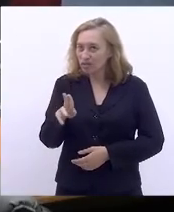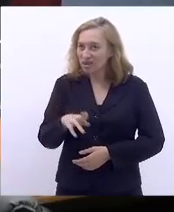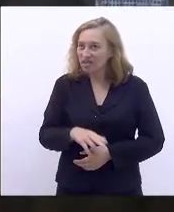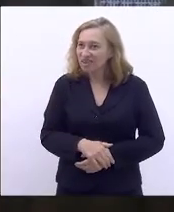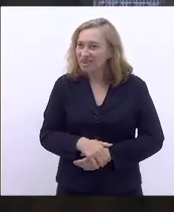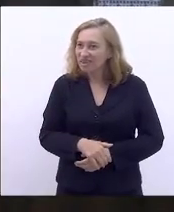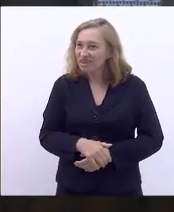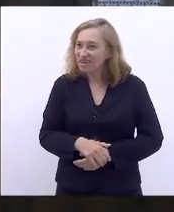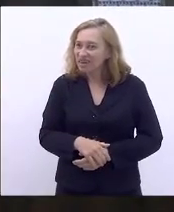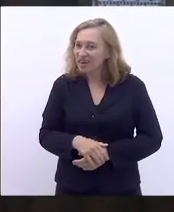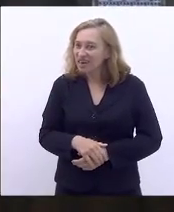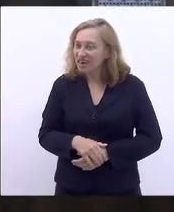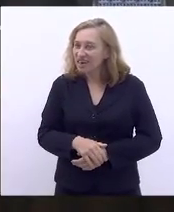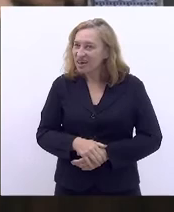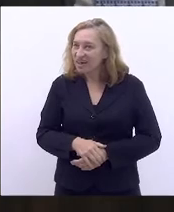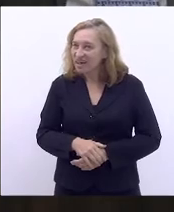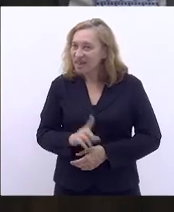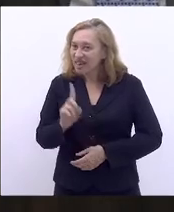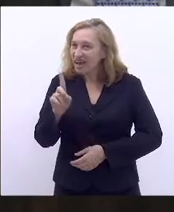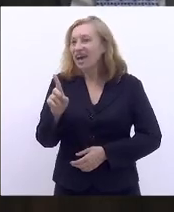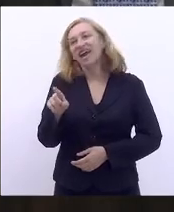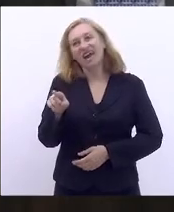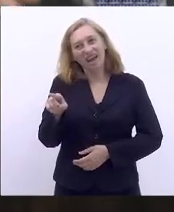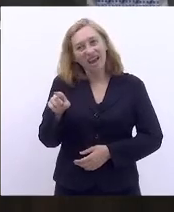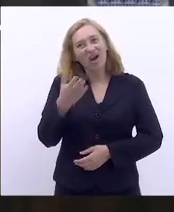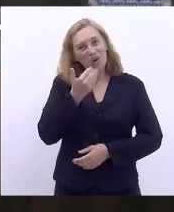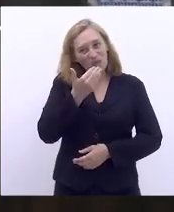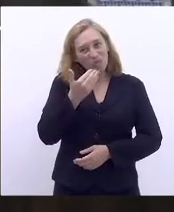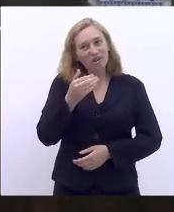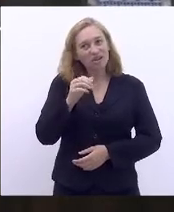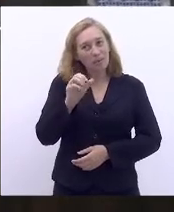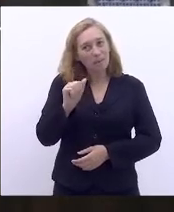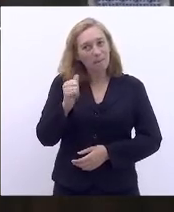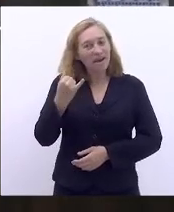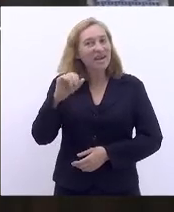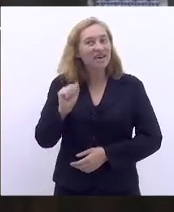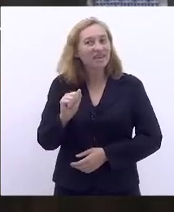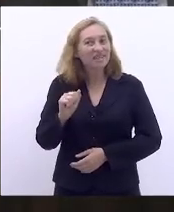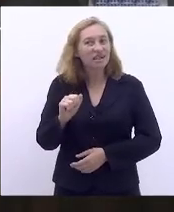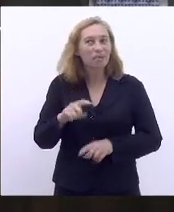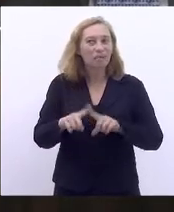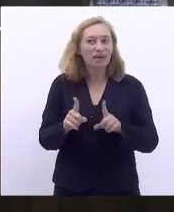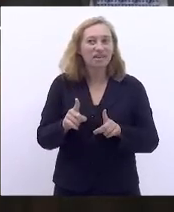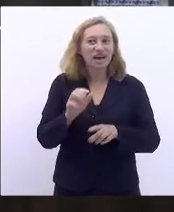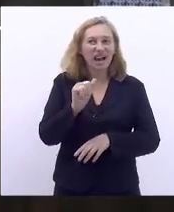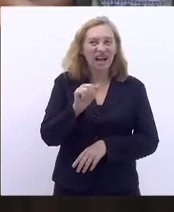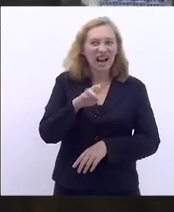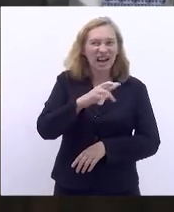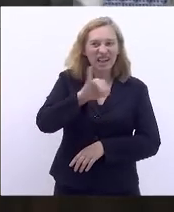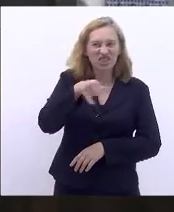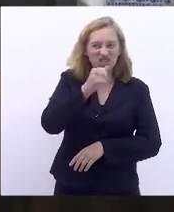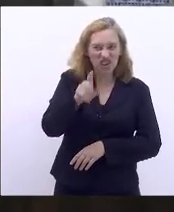Esse é tijucano. Não, não, a comida baiana, mas no acarajé não...